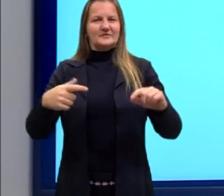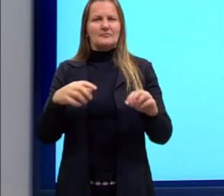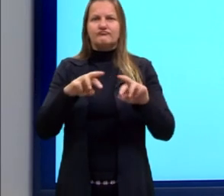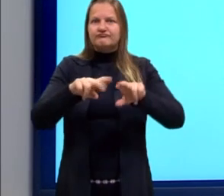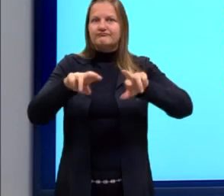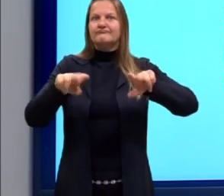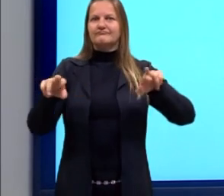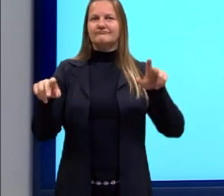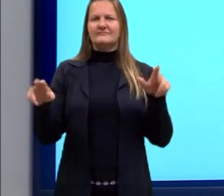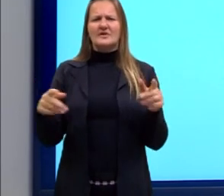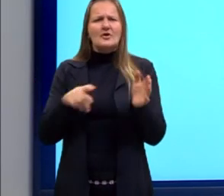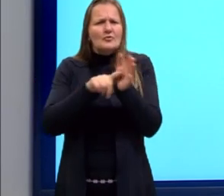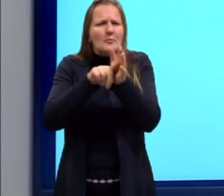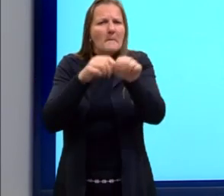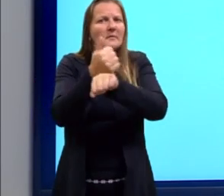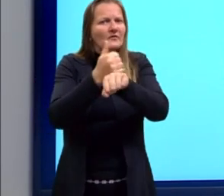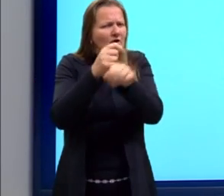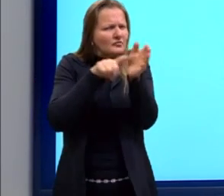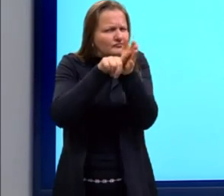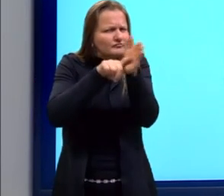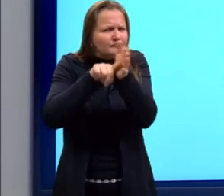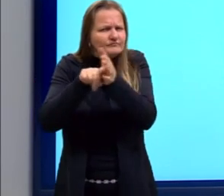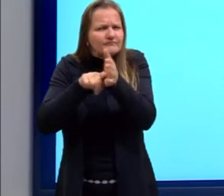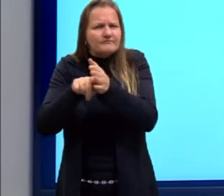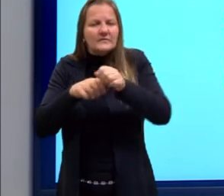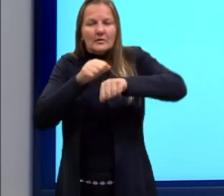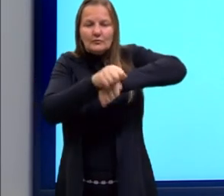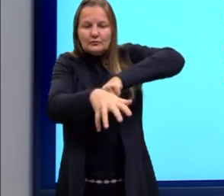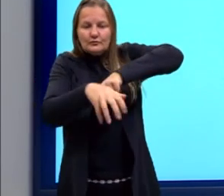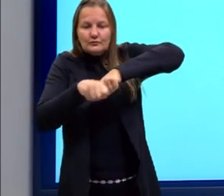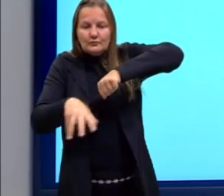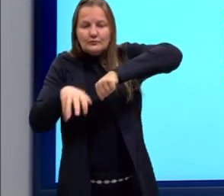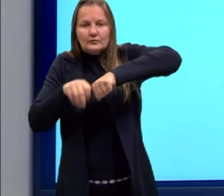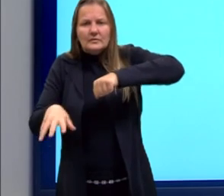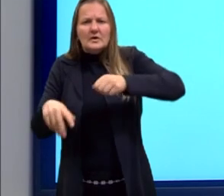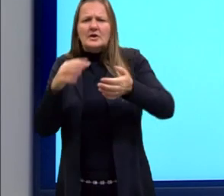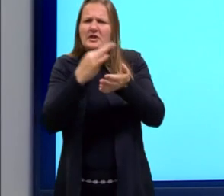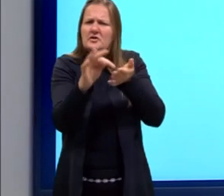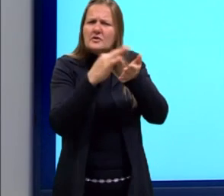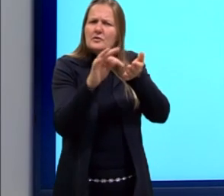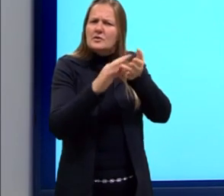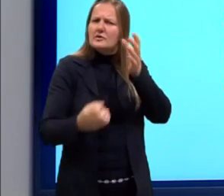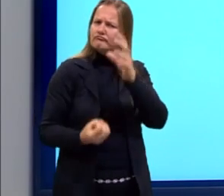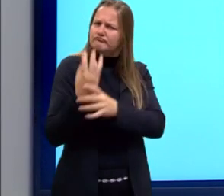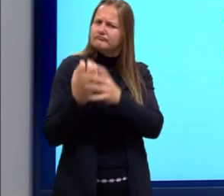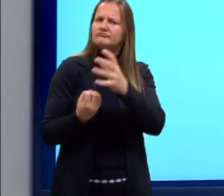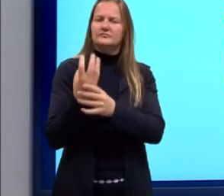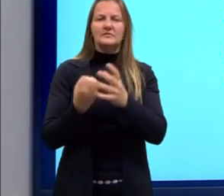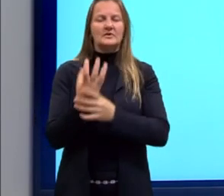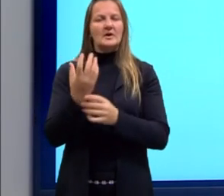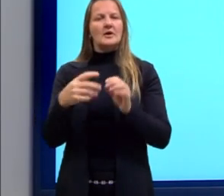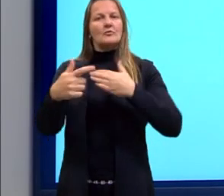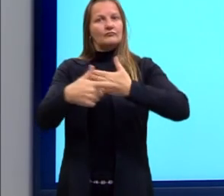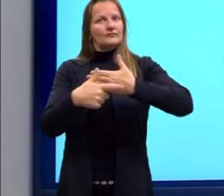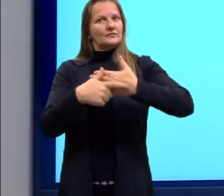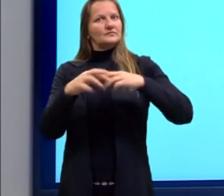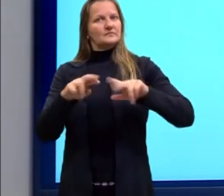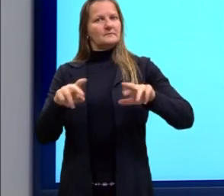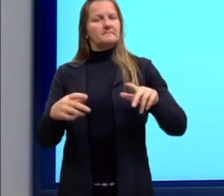esses estudiosos que formularam axiomas postulados e teorias podemos atribuir